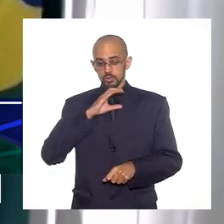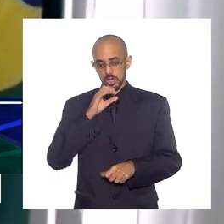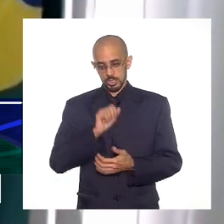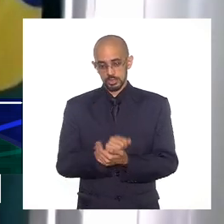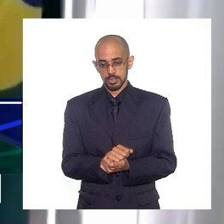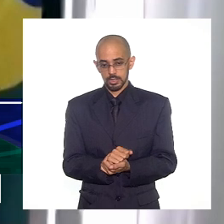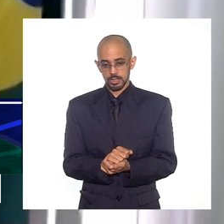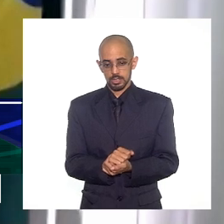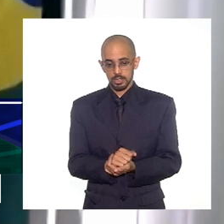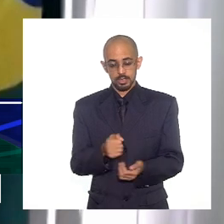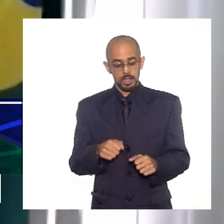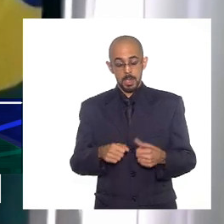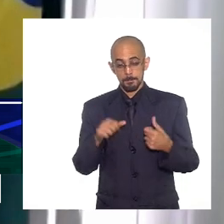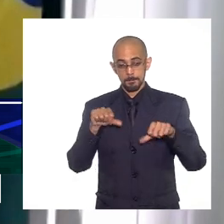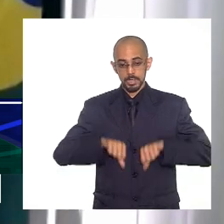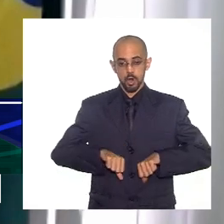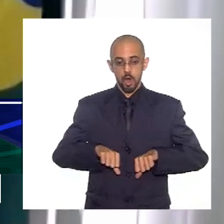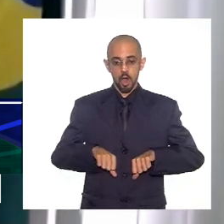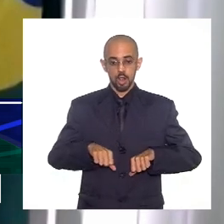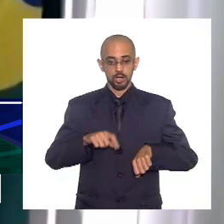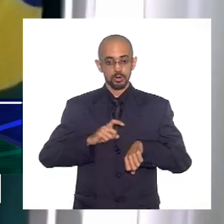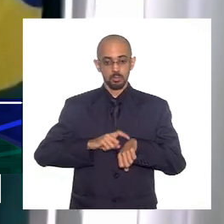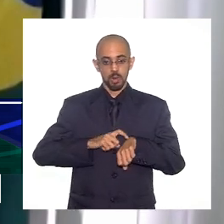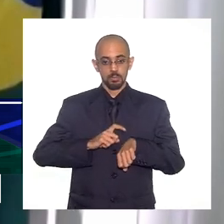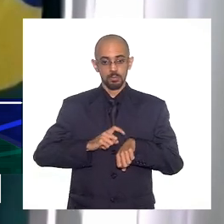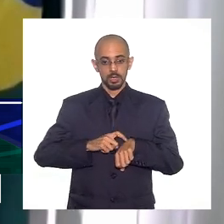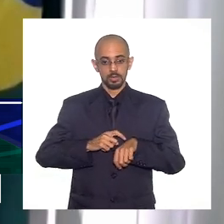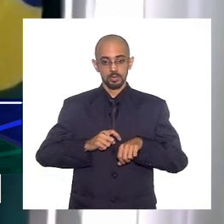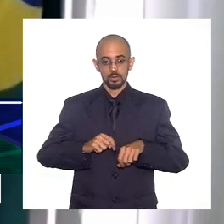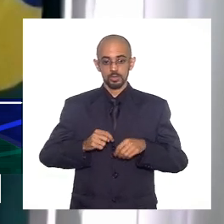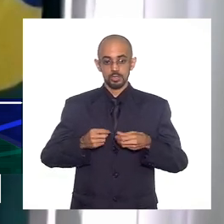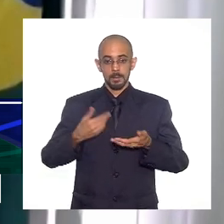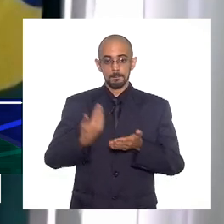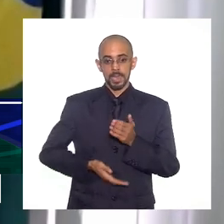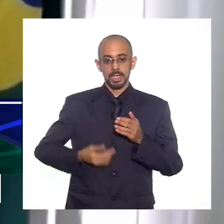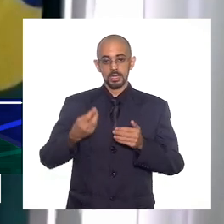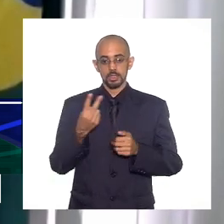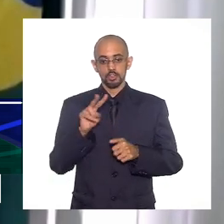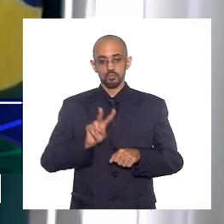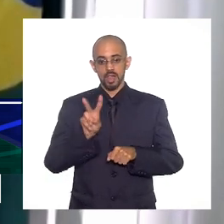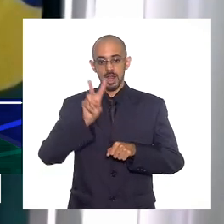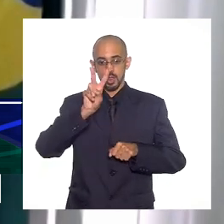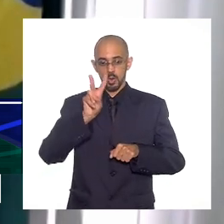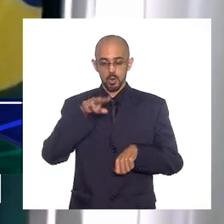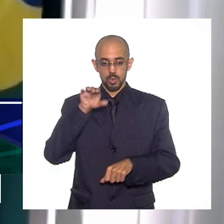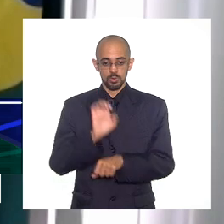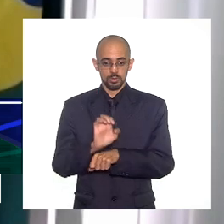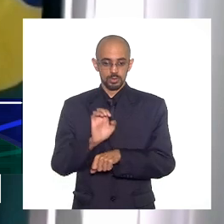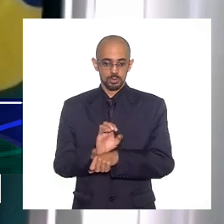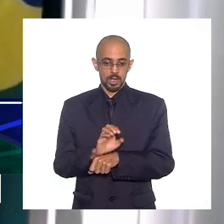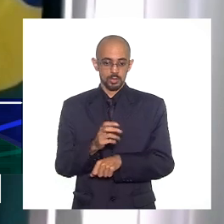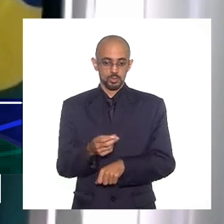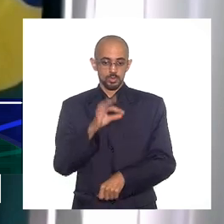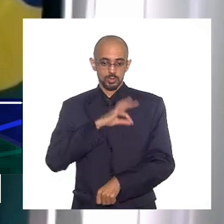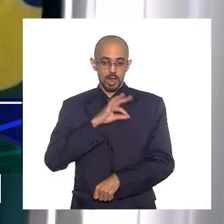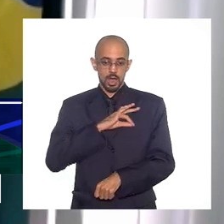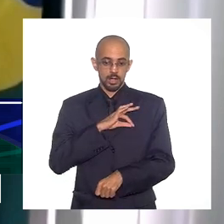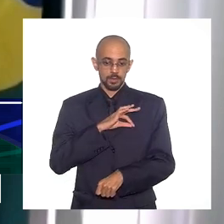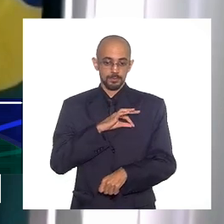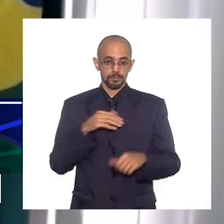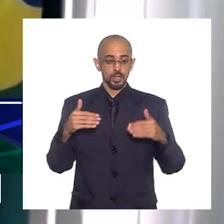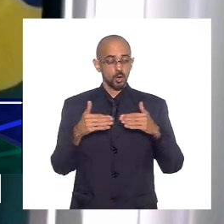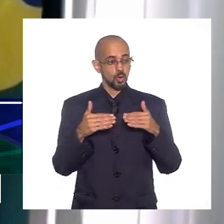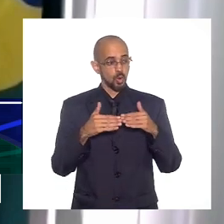desvalorização que se acentua no Rio de Janeiro em relação ao serviço público estadual. Hoje mesmo, deputado André Siciliano, por isso mais que eu me inscrevi, que eu concordo